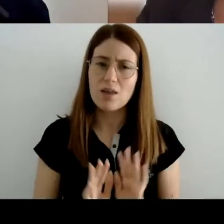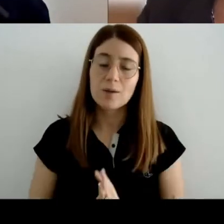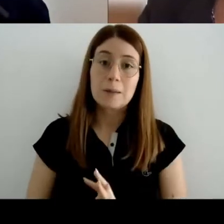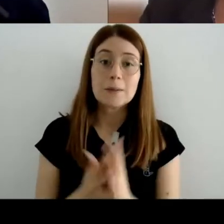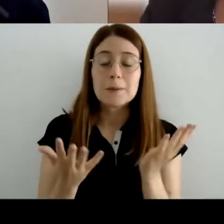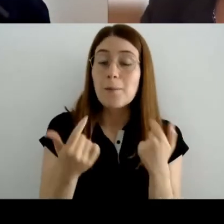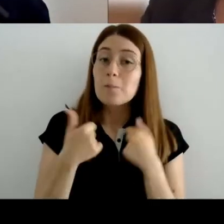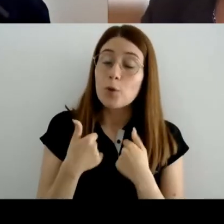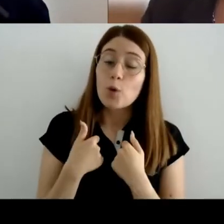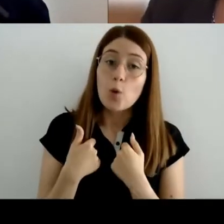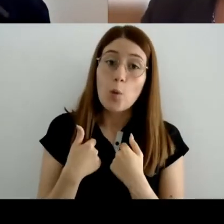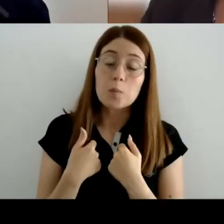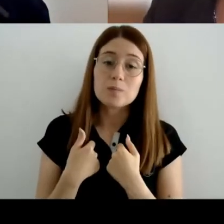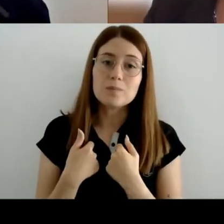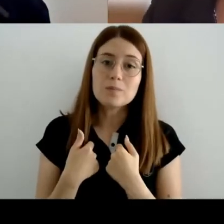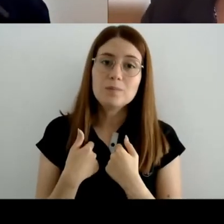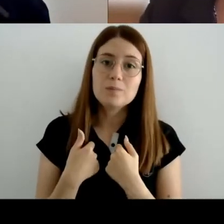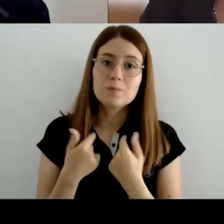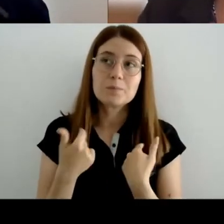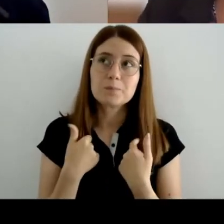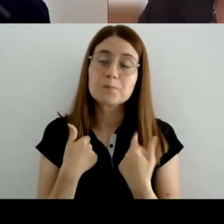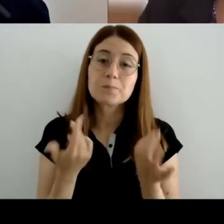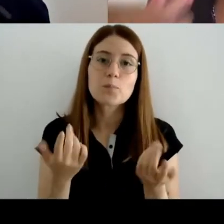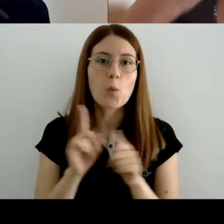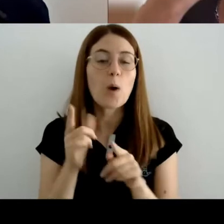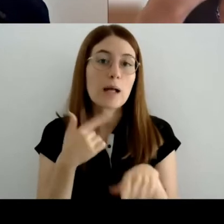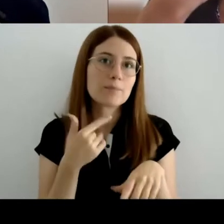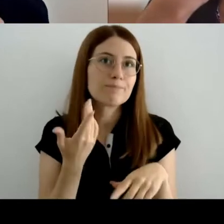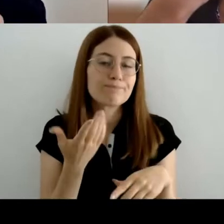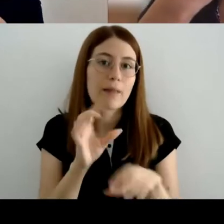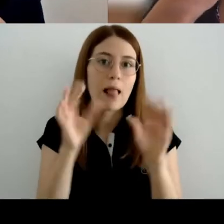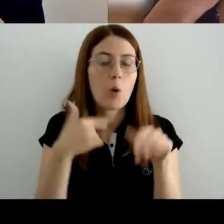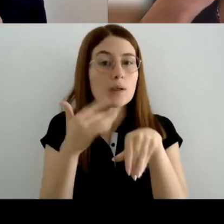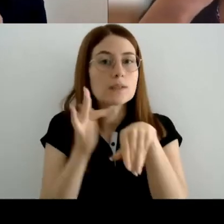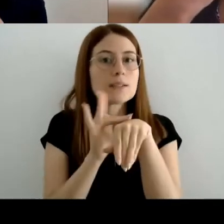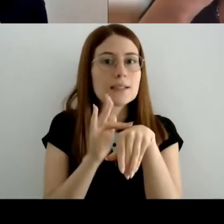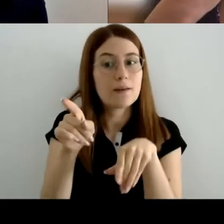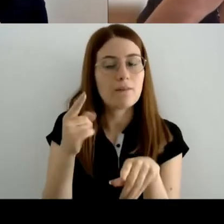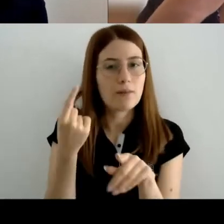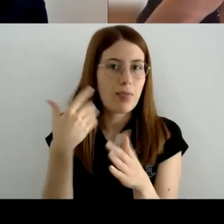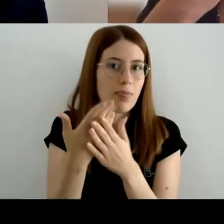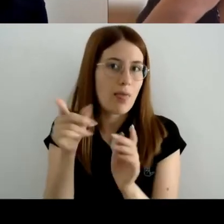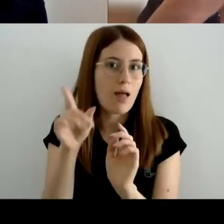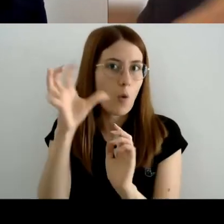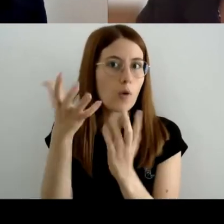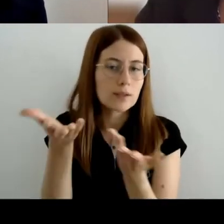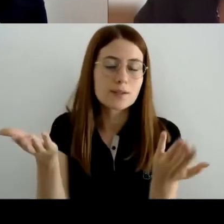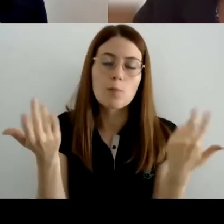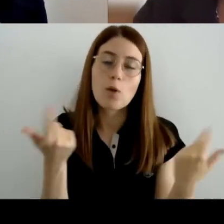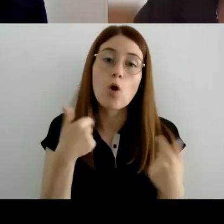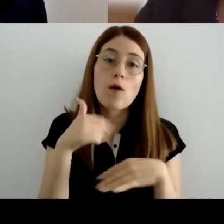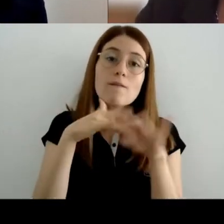Eu não consegui não ser sensível ao que estava a acontecer e então o que nós fizemos foi